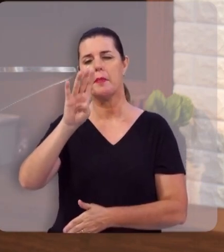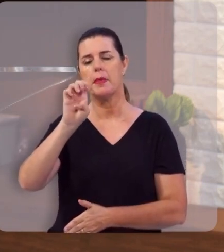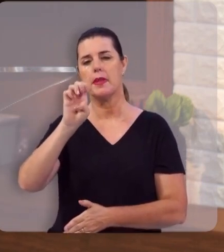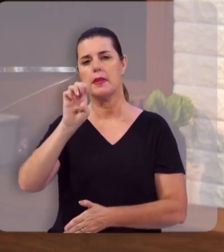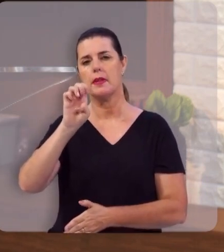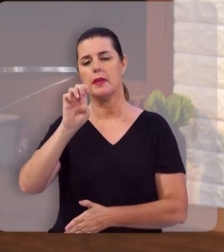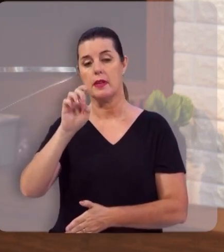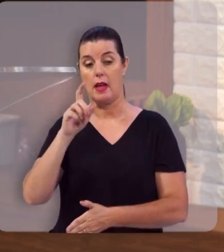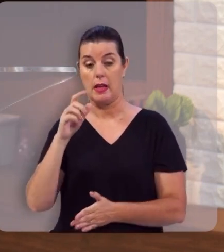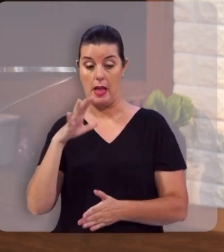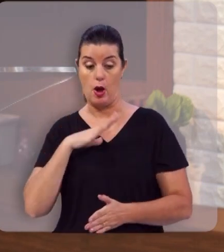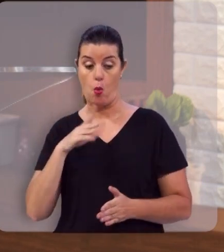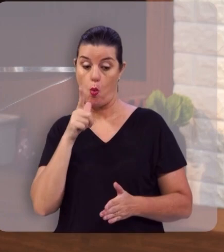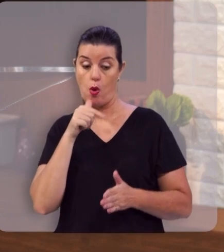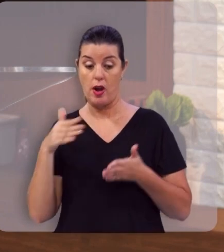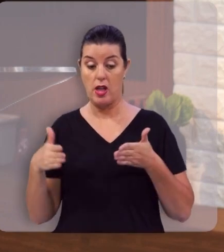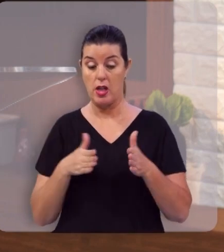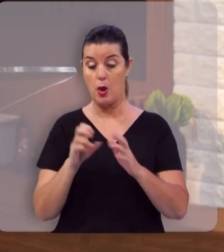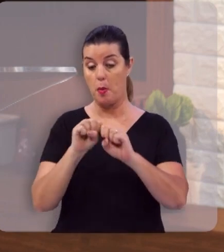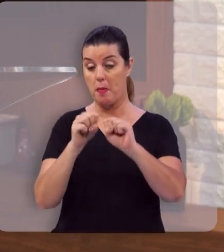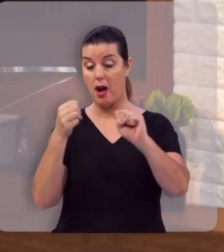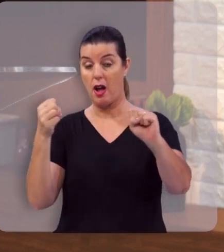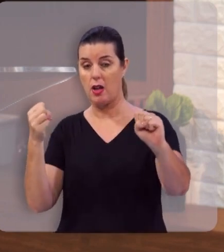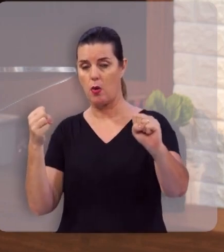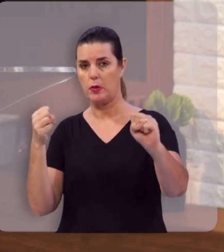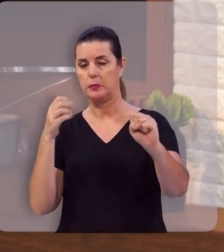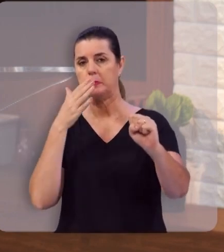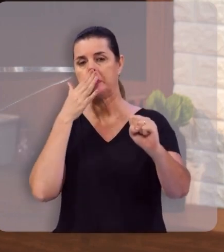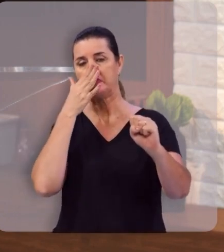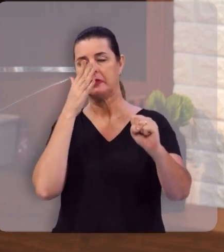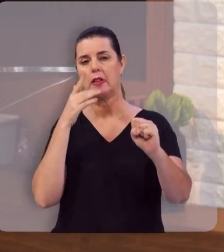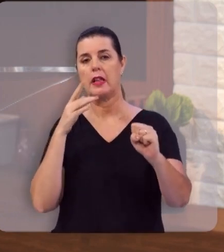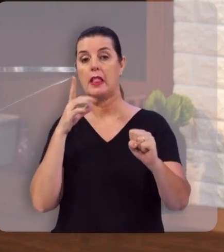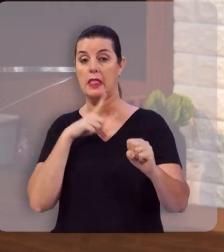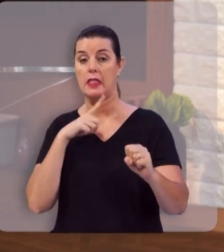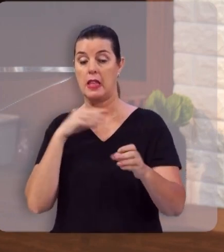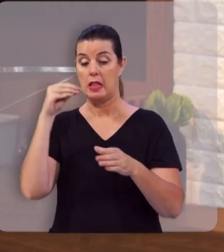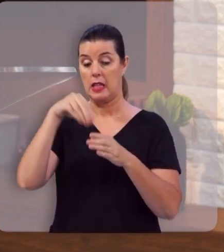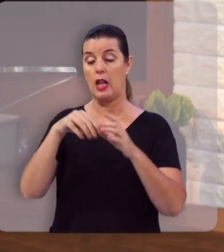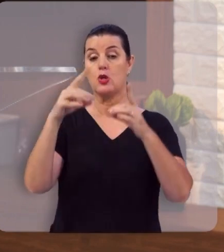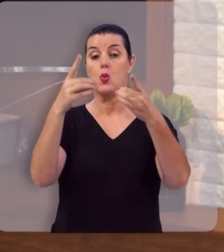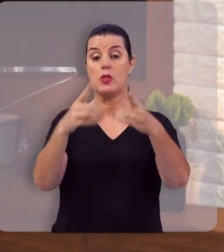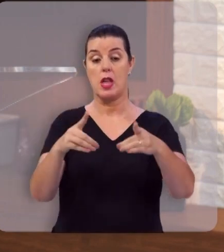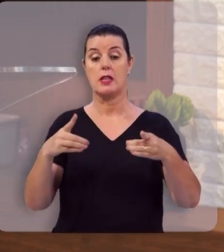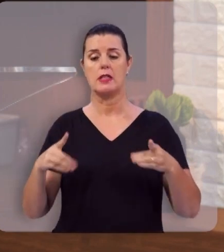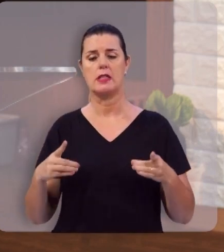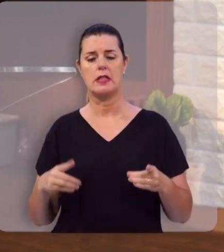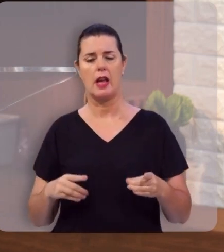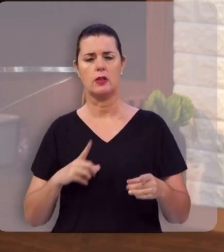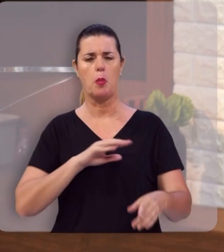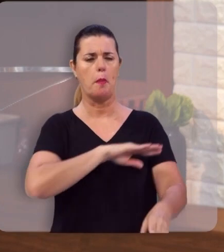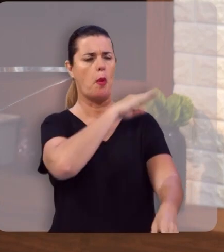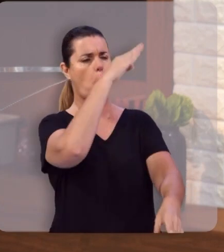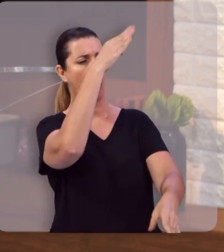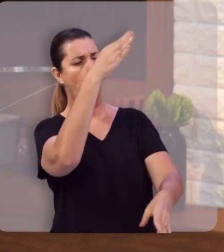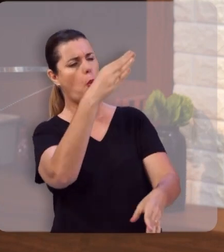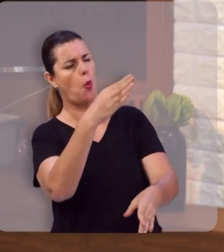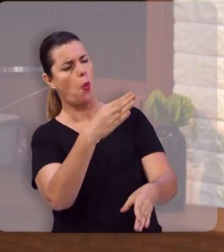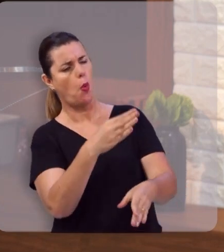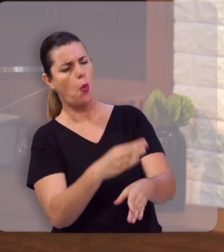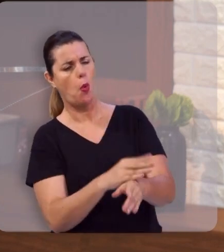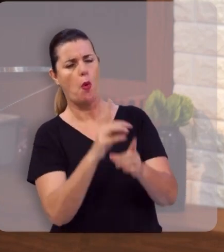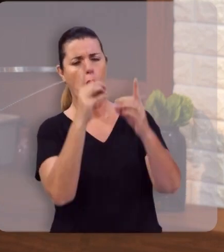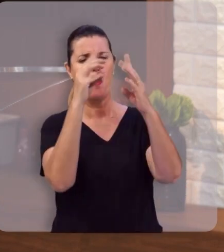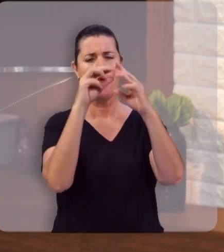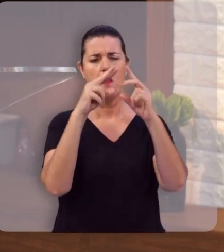e sabe que o Neguebe é o maior deserto da Judéia. Lugar de montanhas